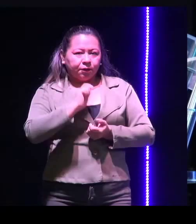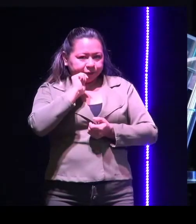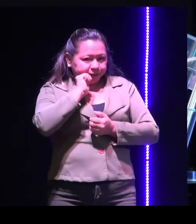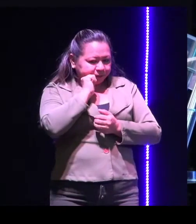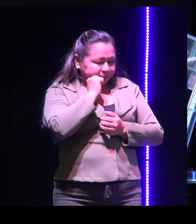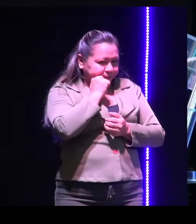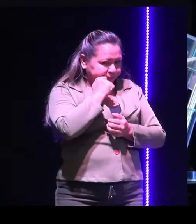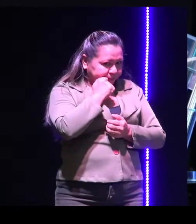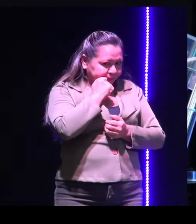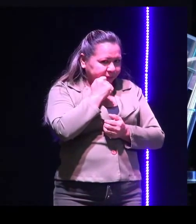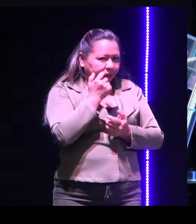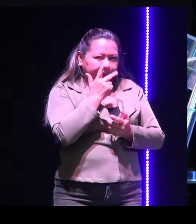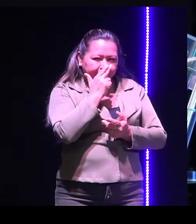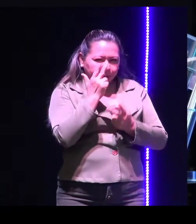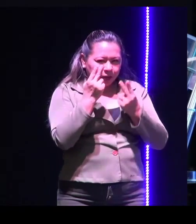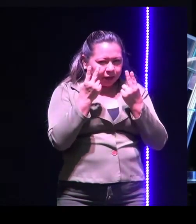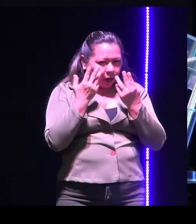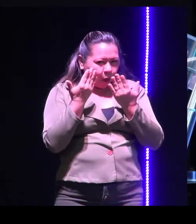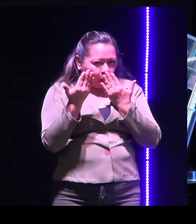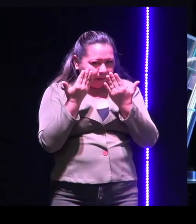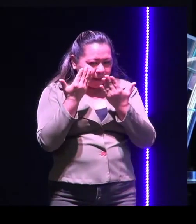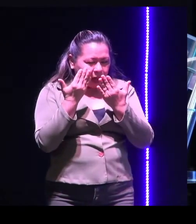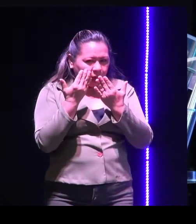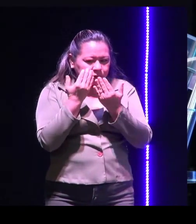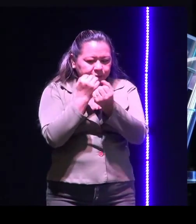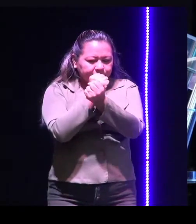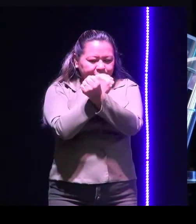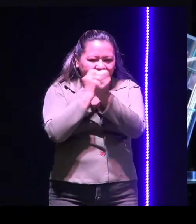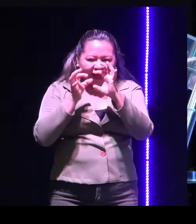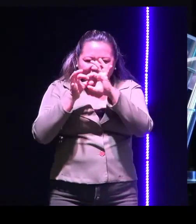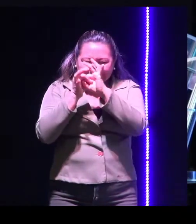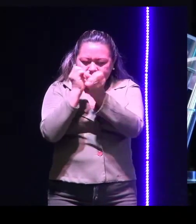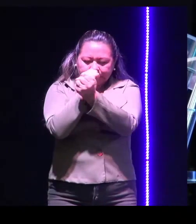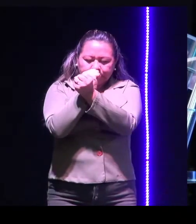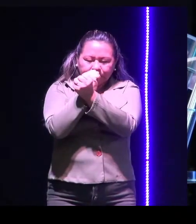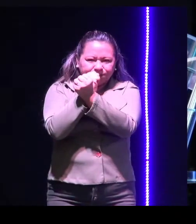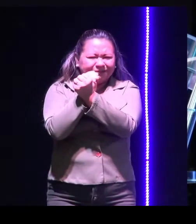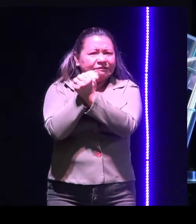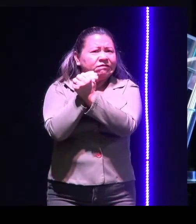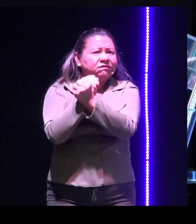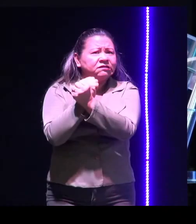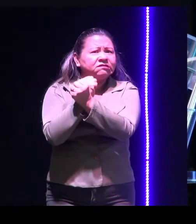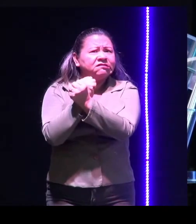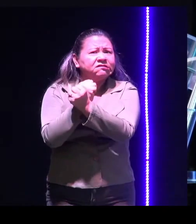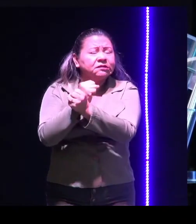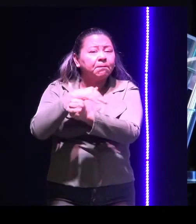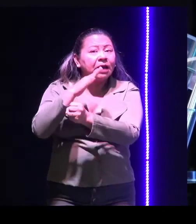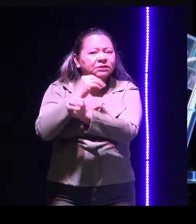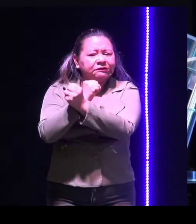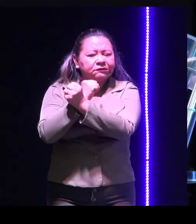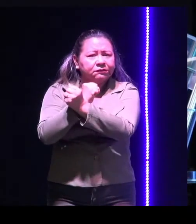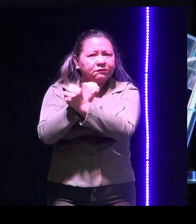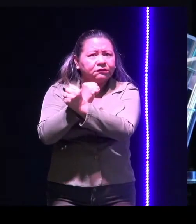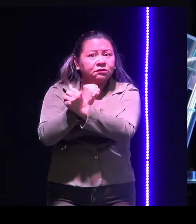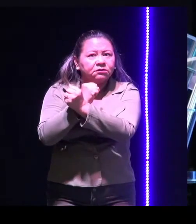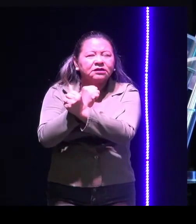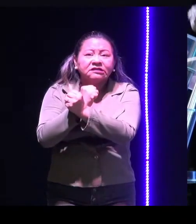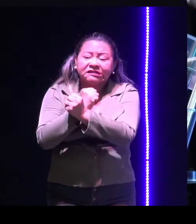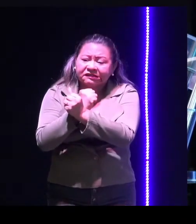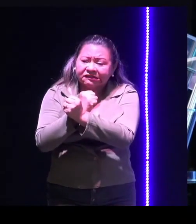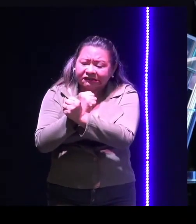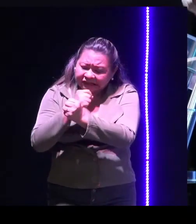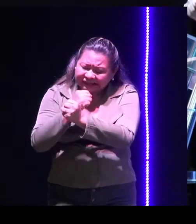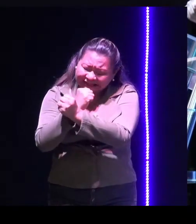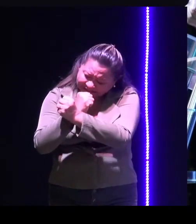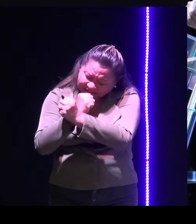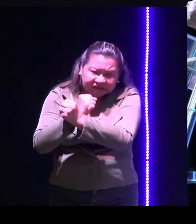segredos são como algemas que nos prendem. Quanto mais tempo passamos com ela, mais nos apertam e